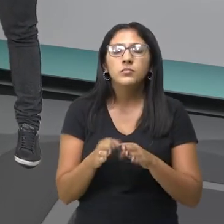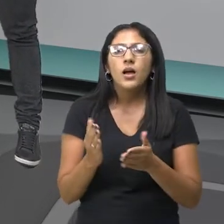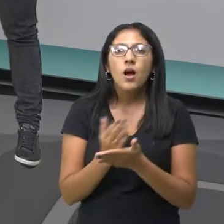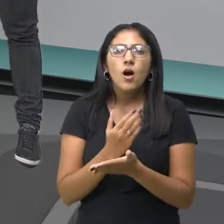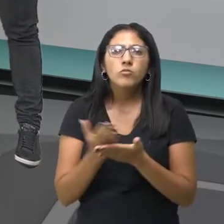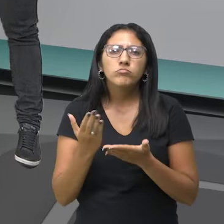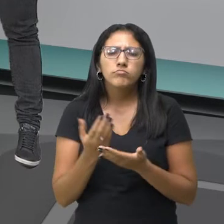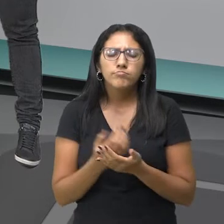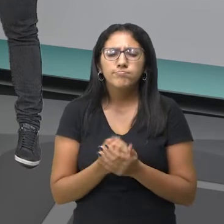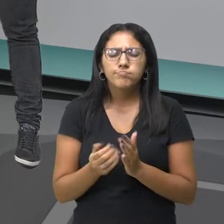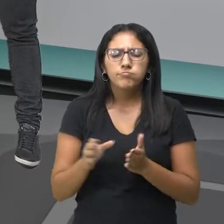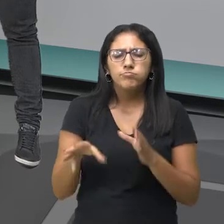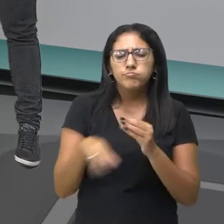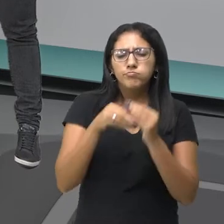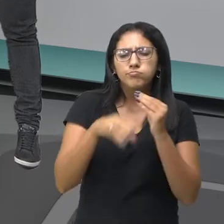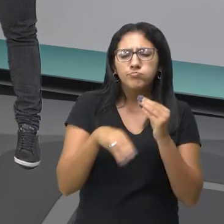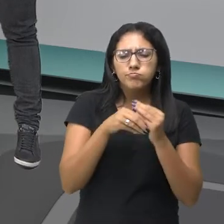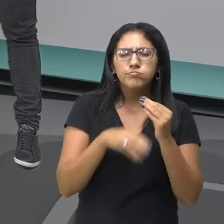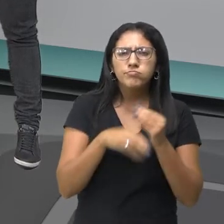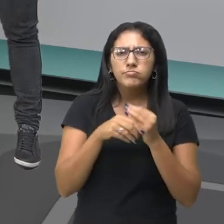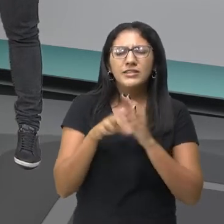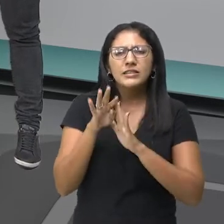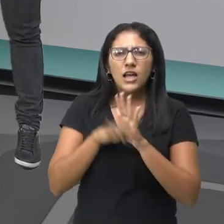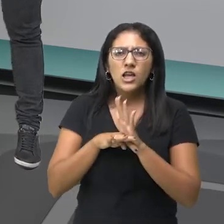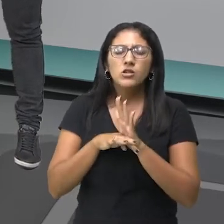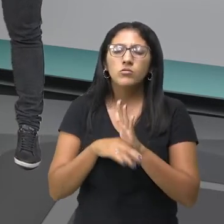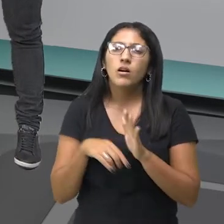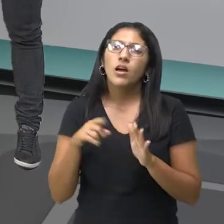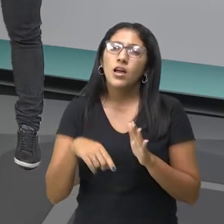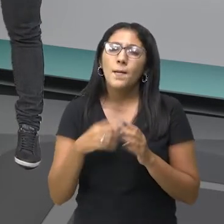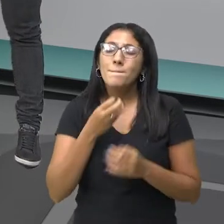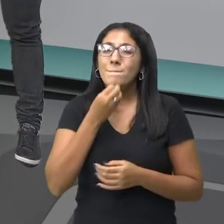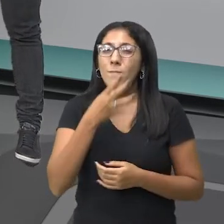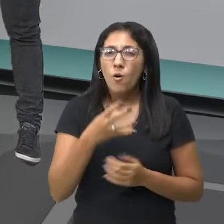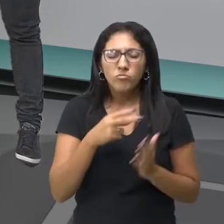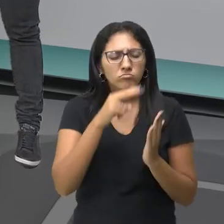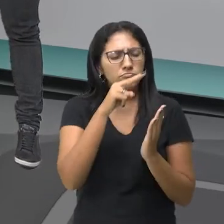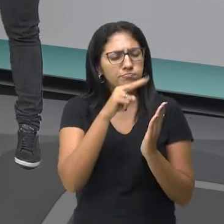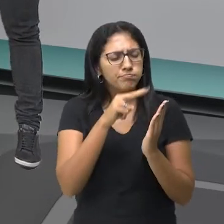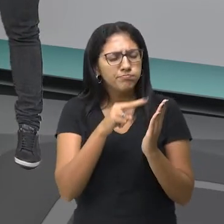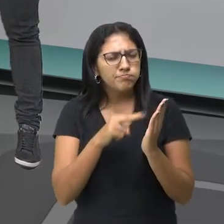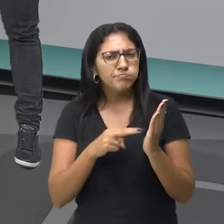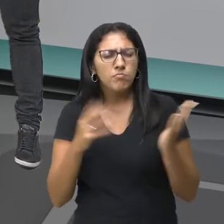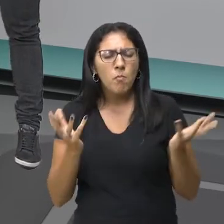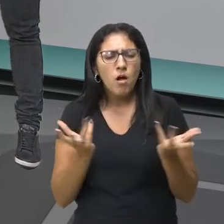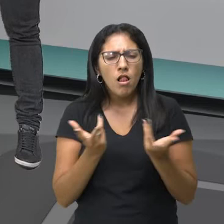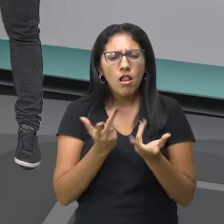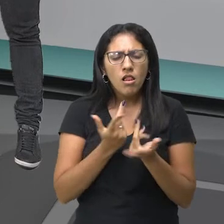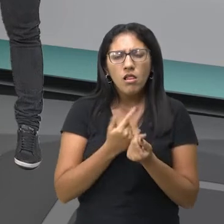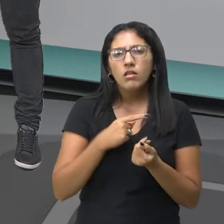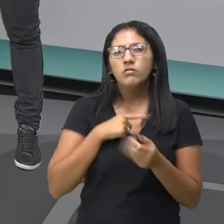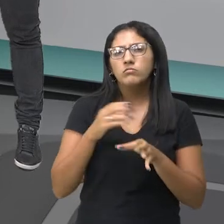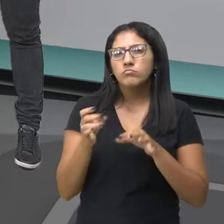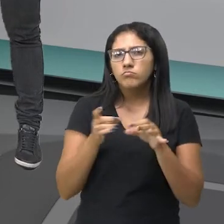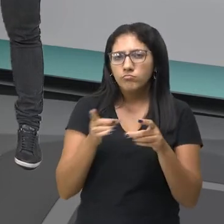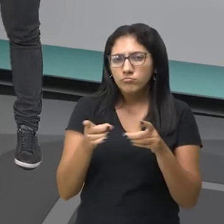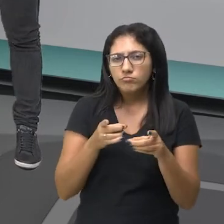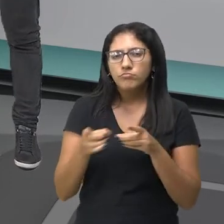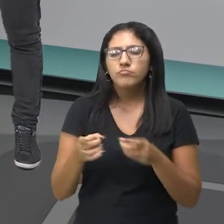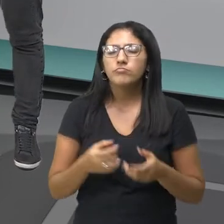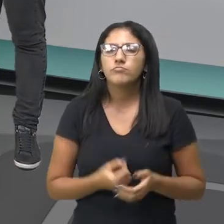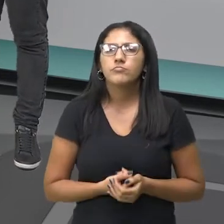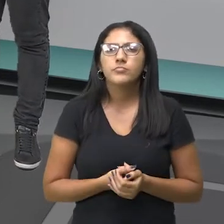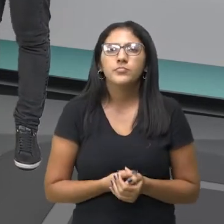informações que eu tenho no texto anterior. Isso torna a minha leitura mais rica, certo? Torna a minha leitura mais dinâmica,